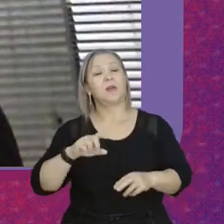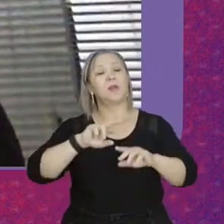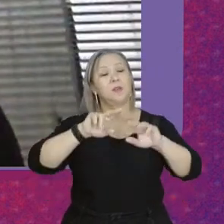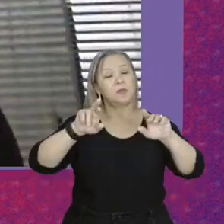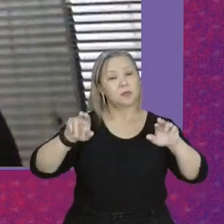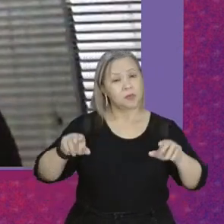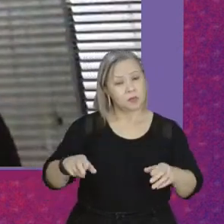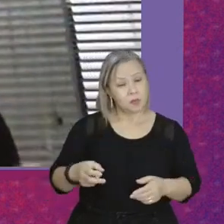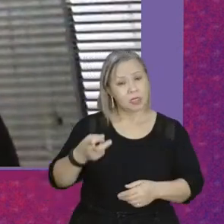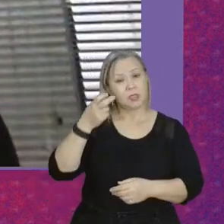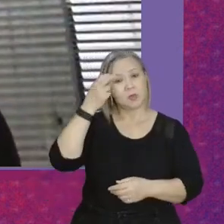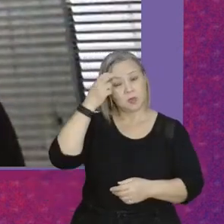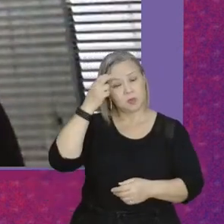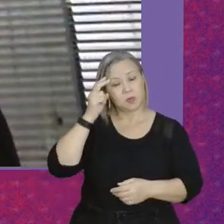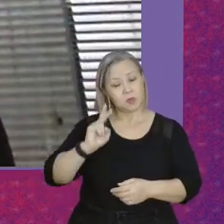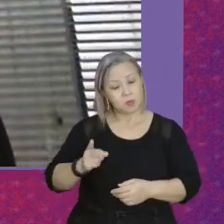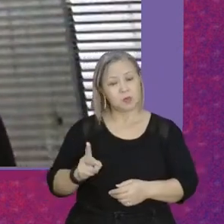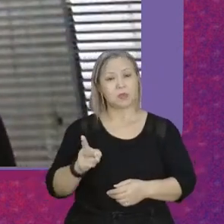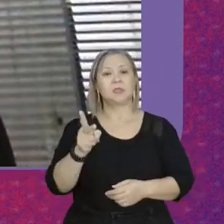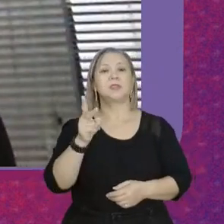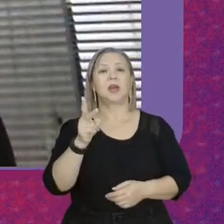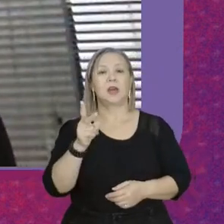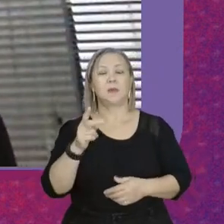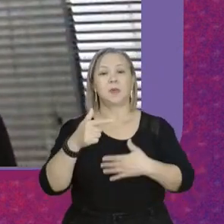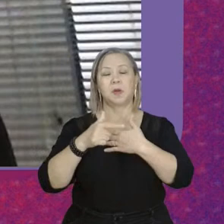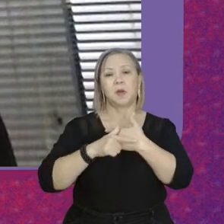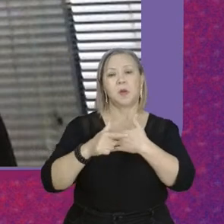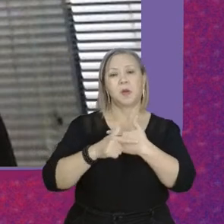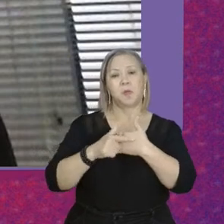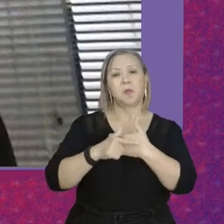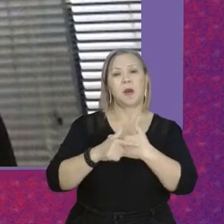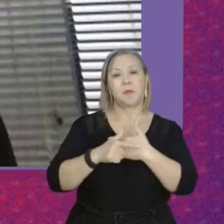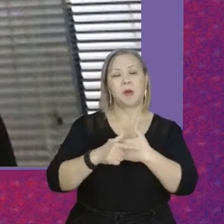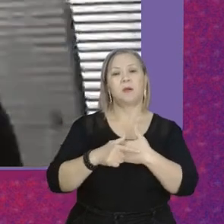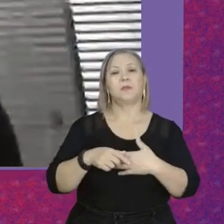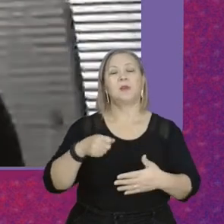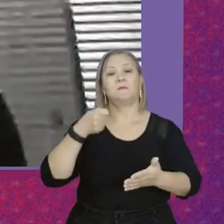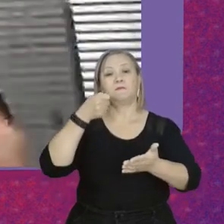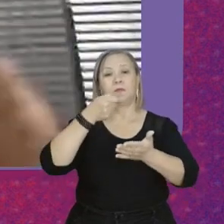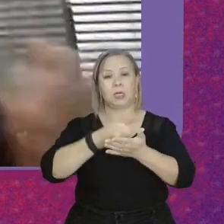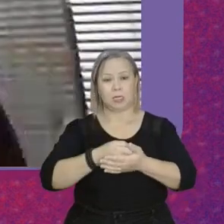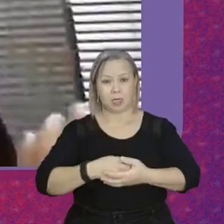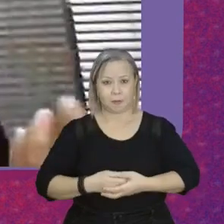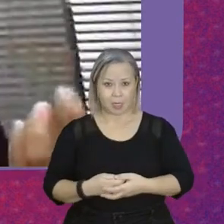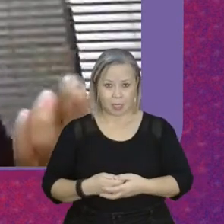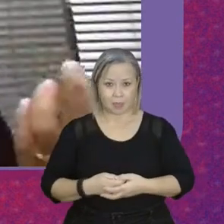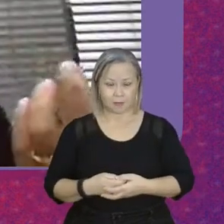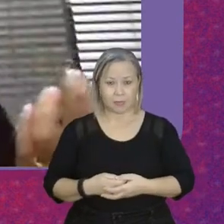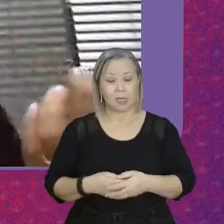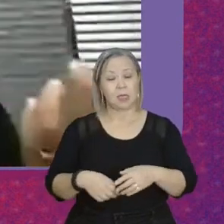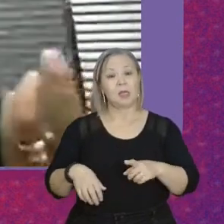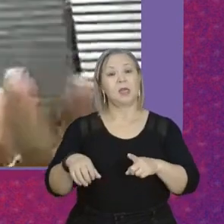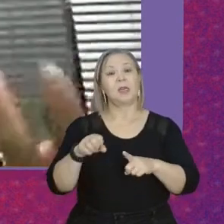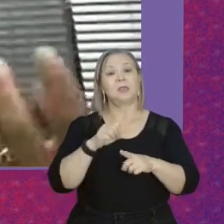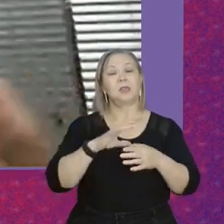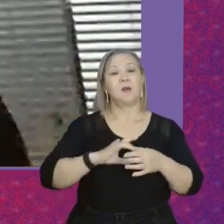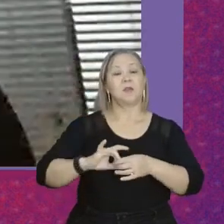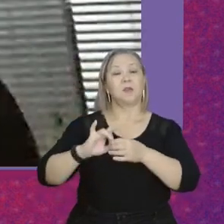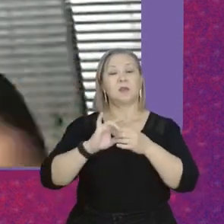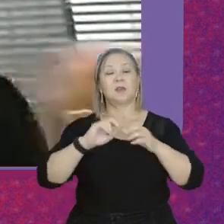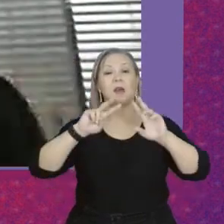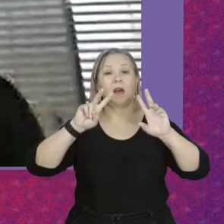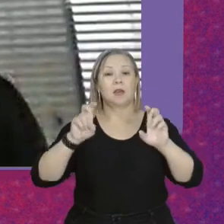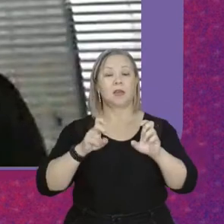culturas, né? Sempre os papéis estarem associados à